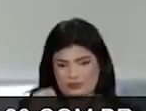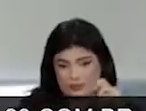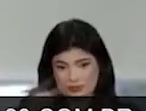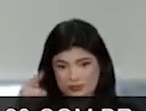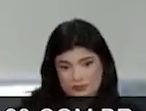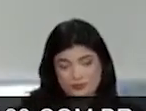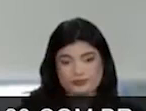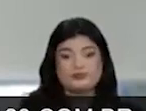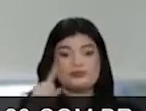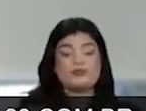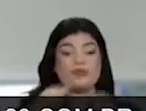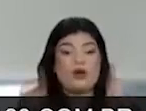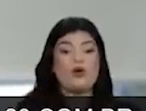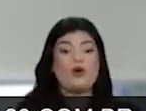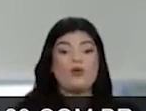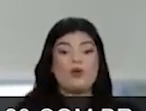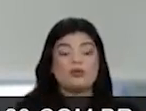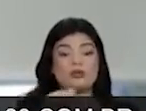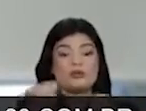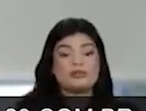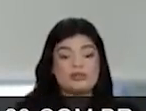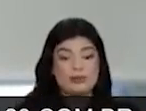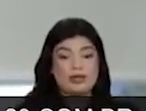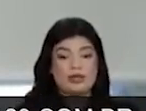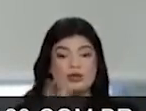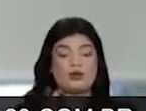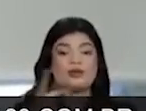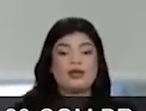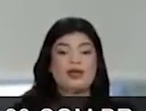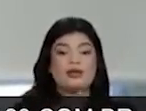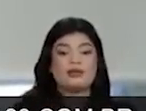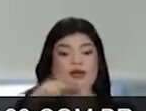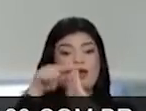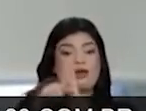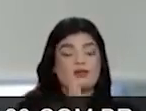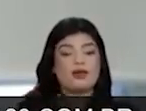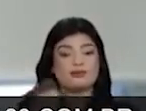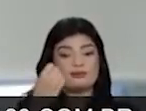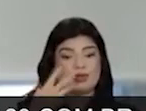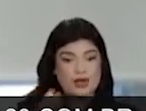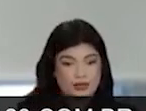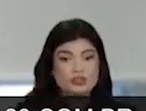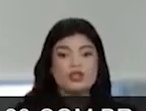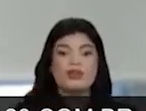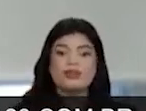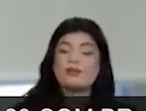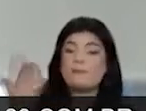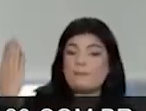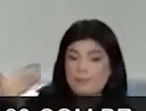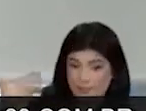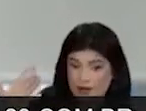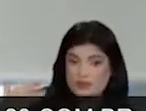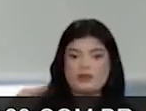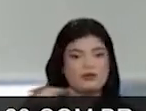É um software de computador que faz uma análise dos dados que existem, dados passados,